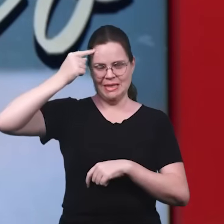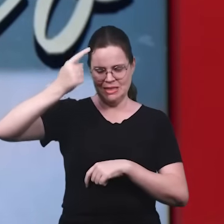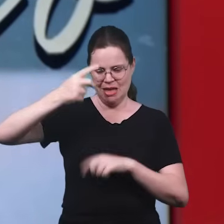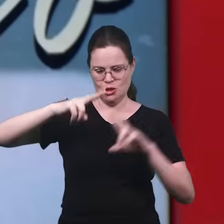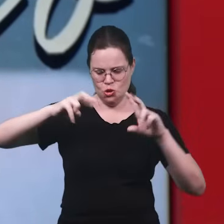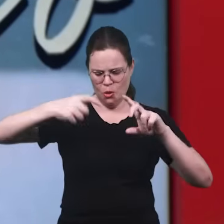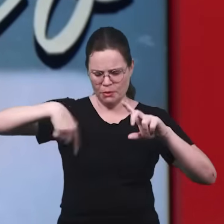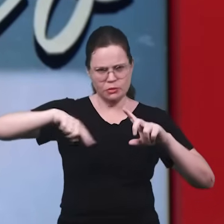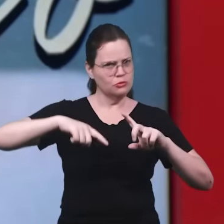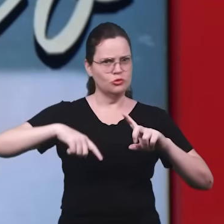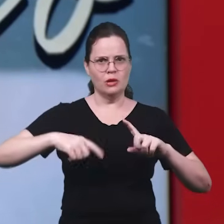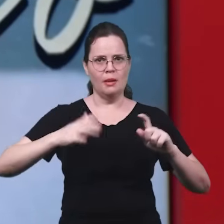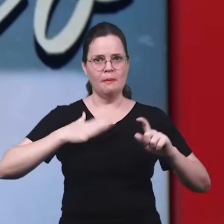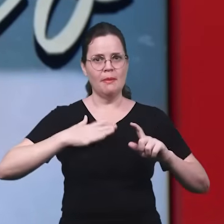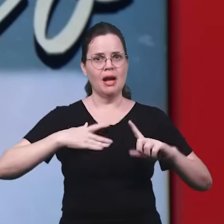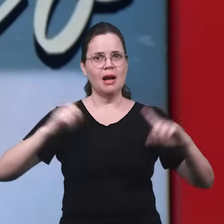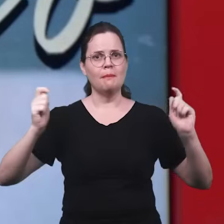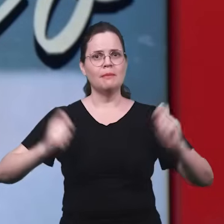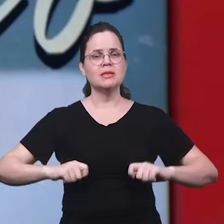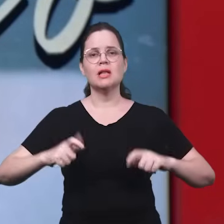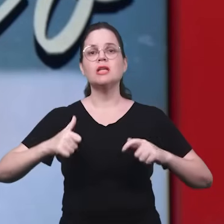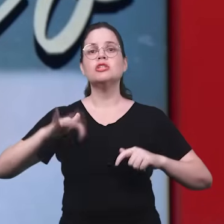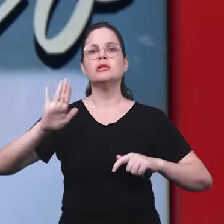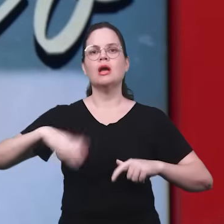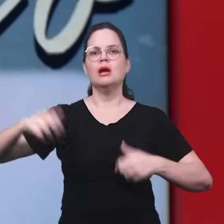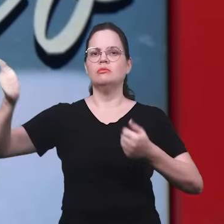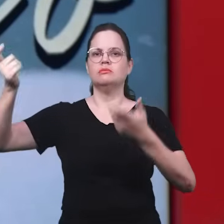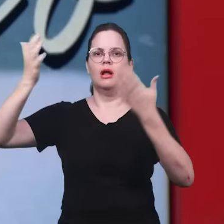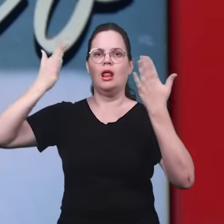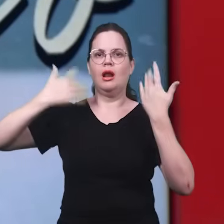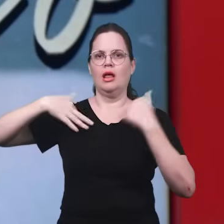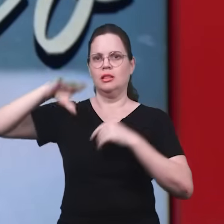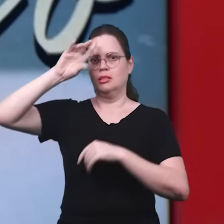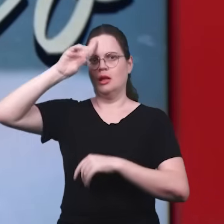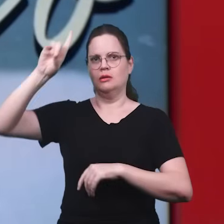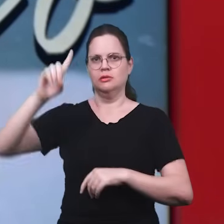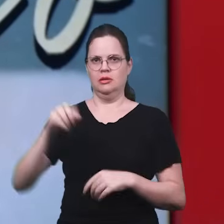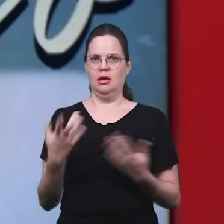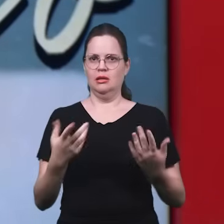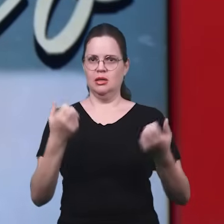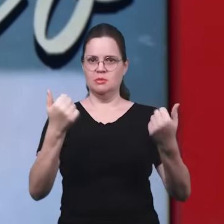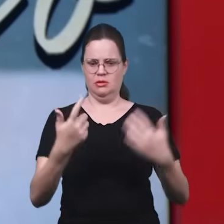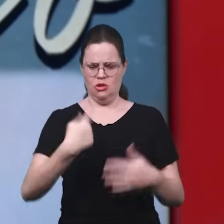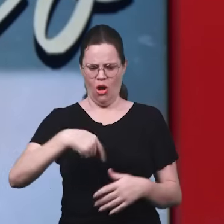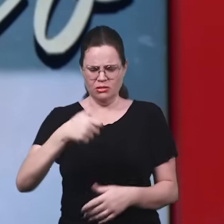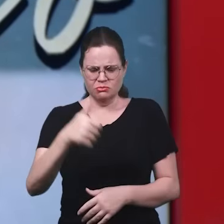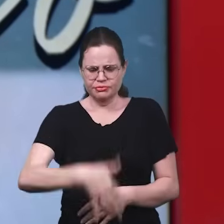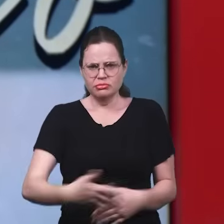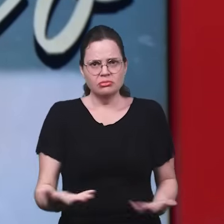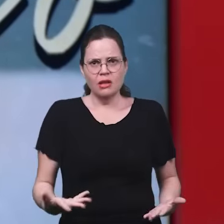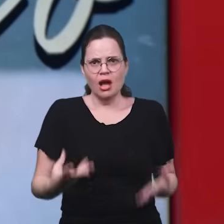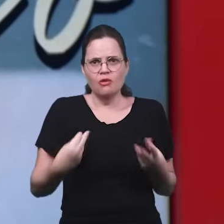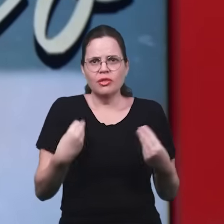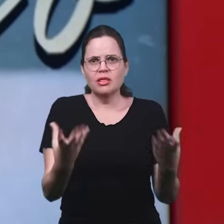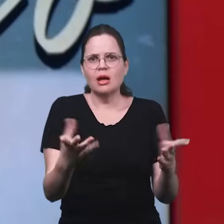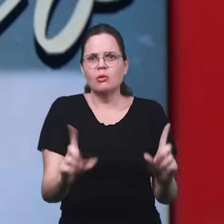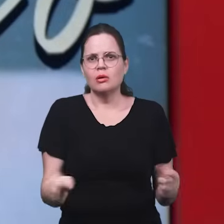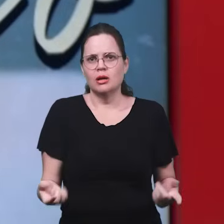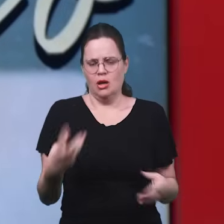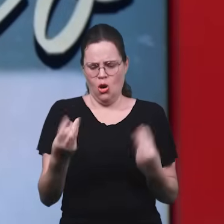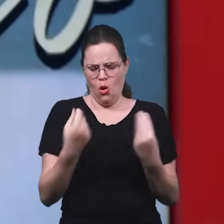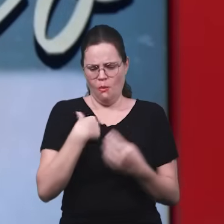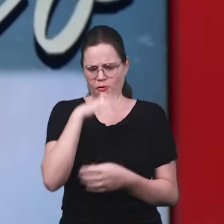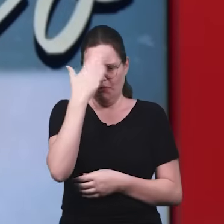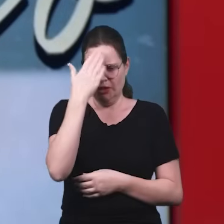mesmos, mas a nossa capacidade vem de Deus. Então ele está dizendo o seguinte, olha, nós não temos nada a oferecer. Como nós vamos entender, até